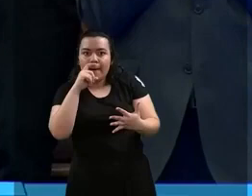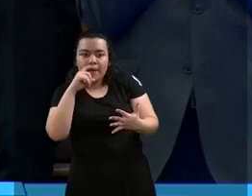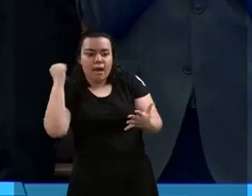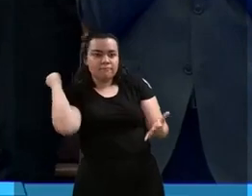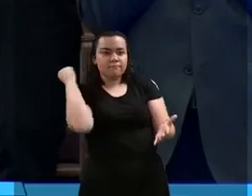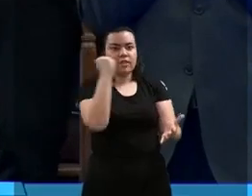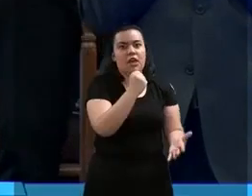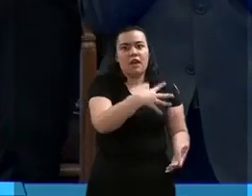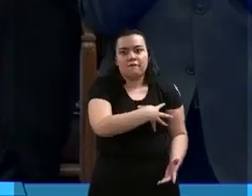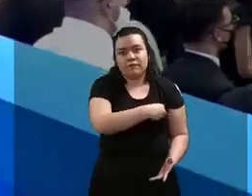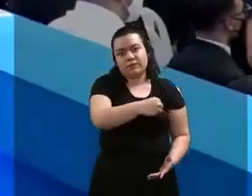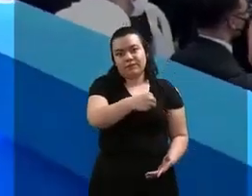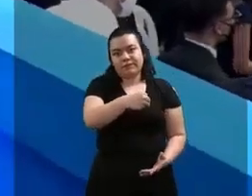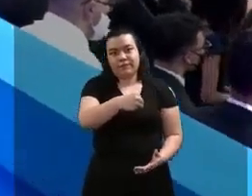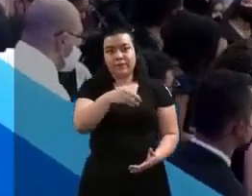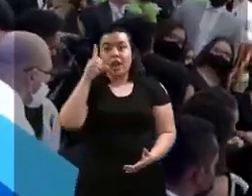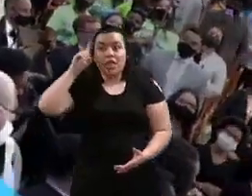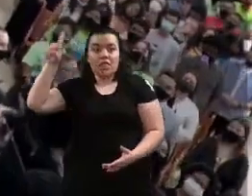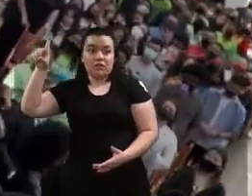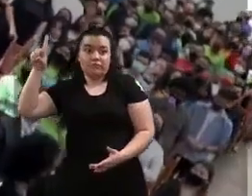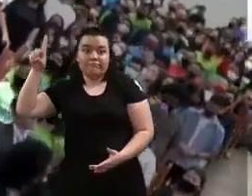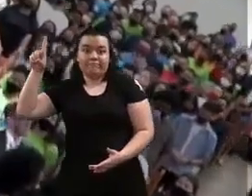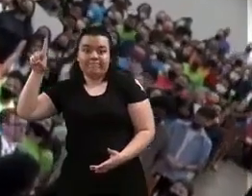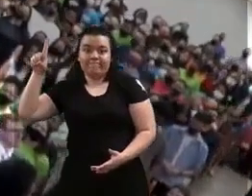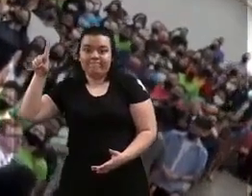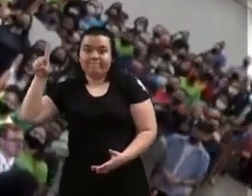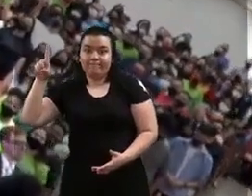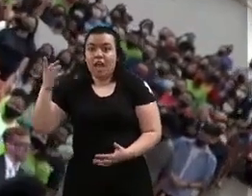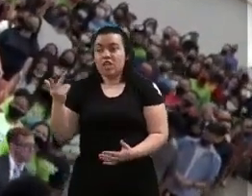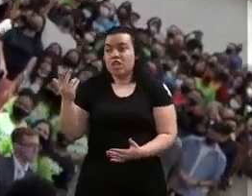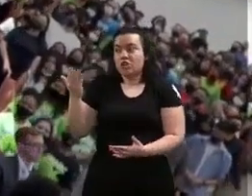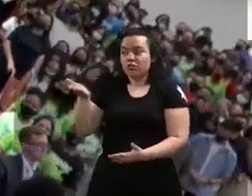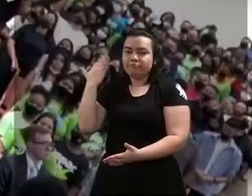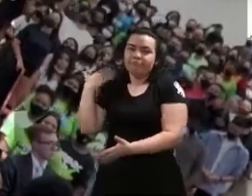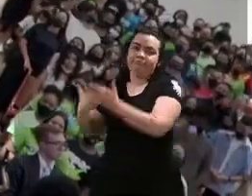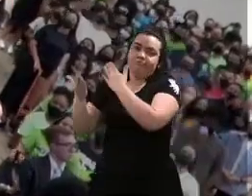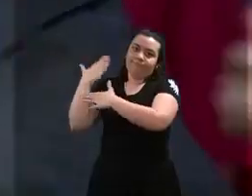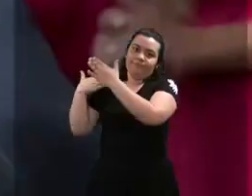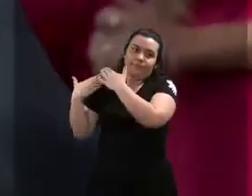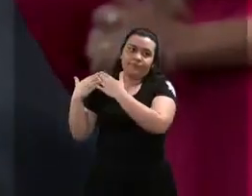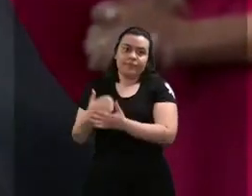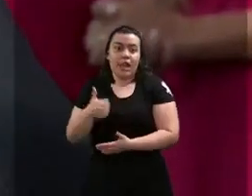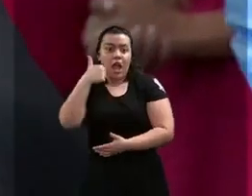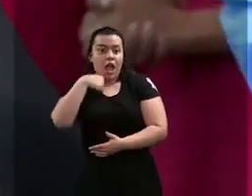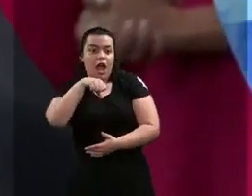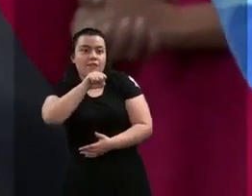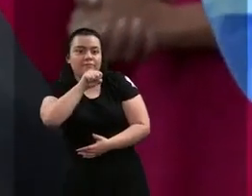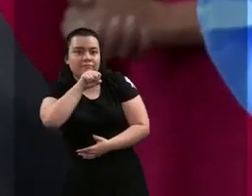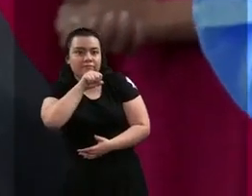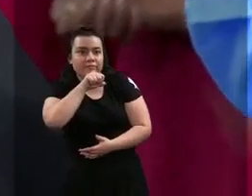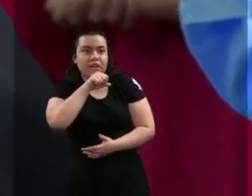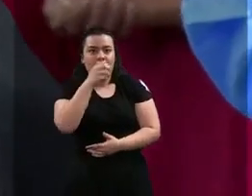profeta Isaías. Pode uma mãe abandonar o seu filho, mas eu